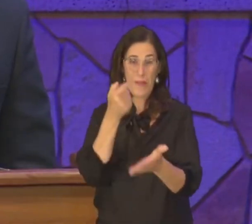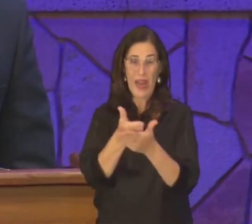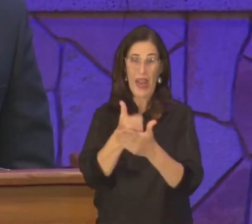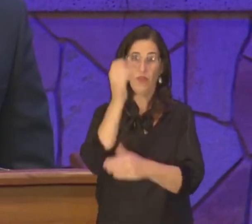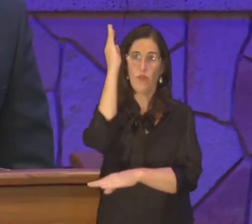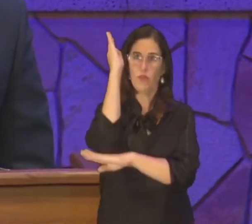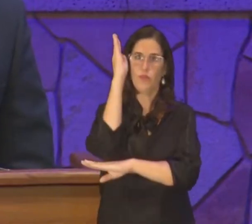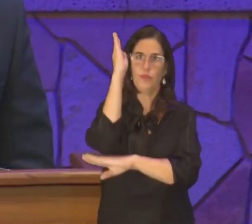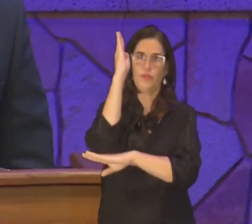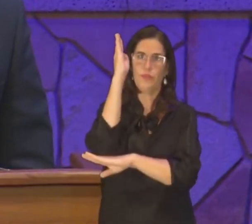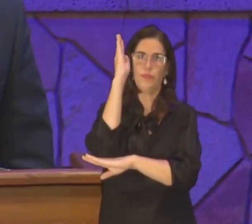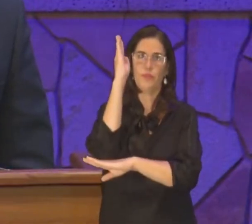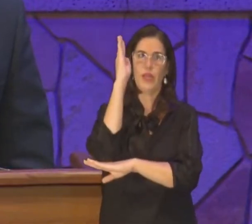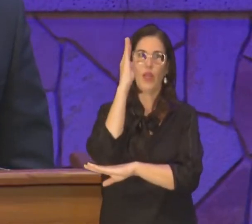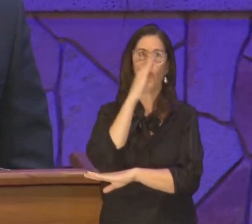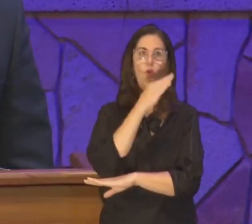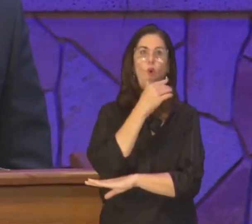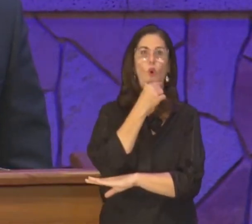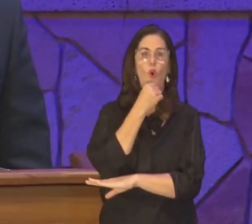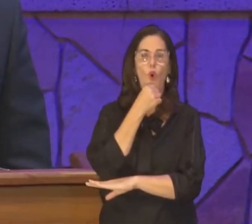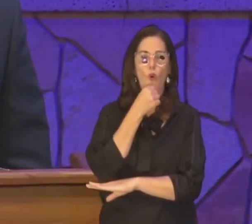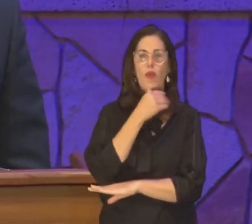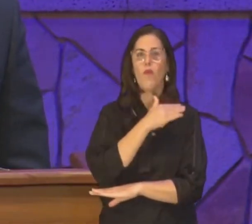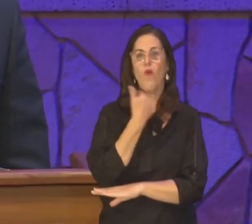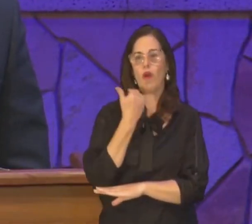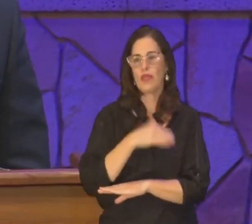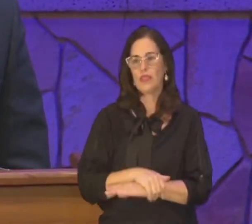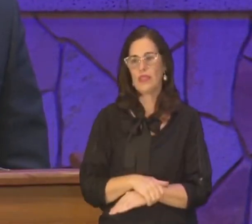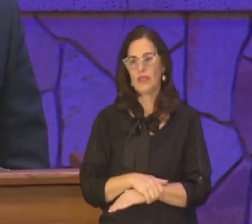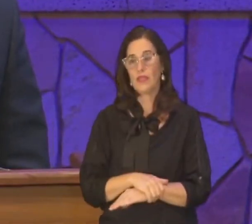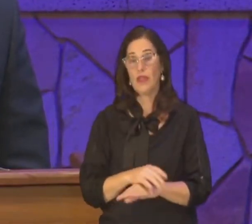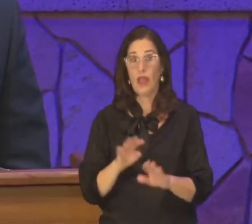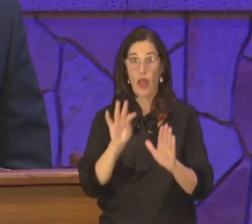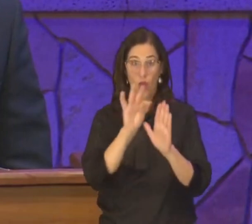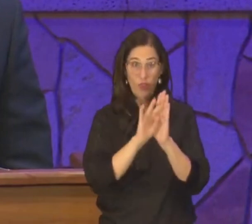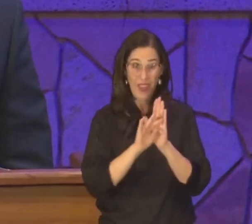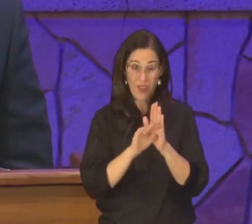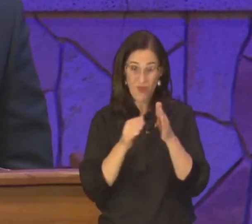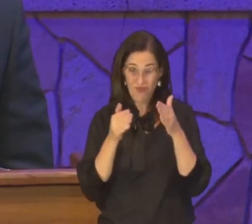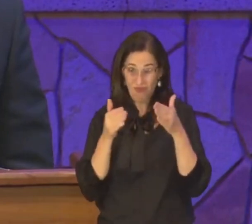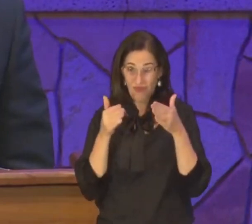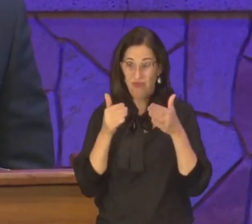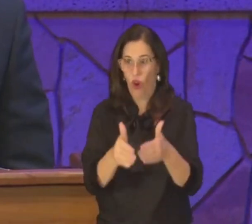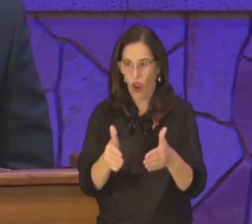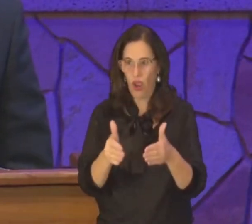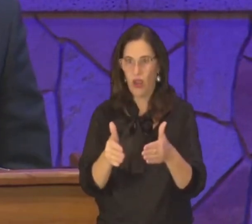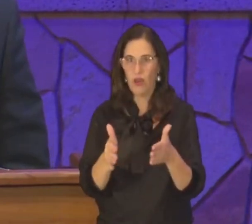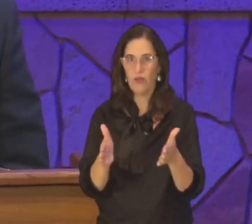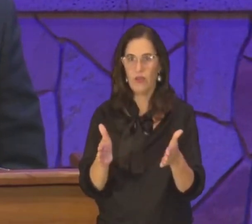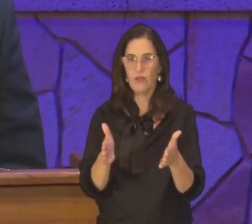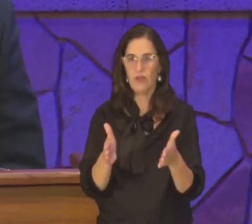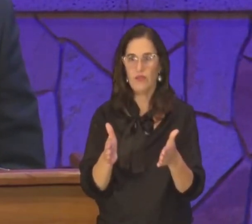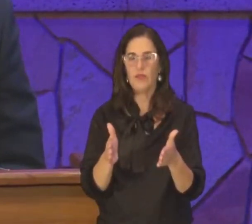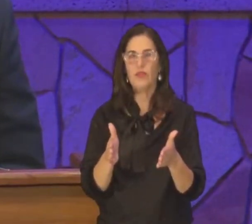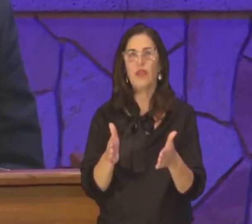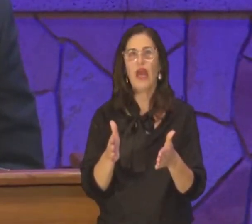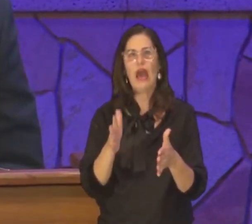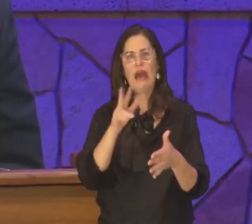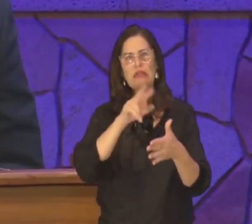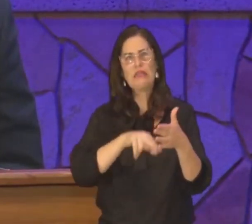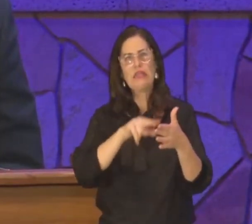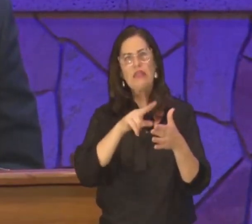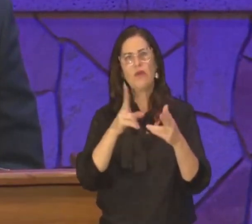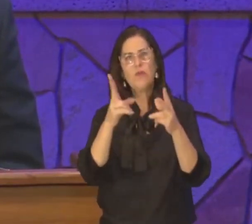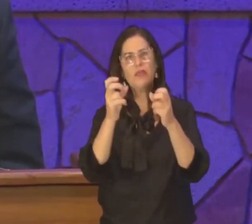homem Policarpo. É por isso que o texto é tão enfático quando fala sobre isso. E às vezes nós lemos o texto e